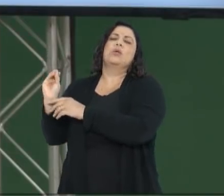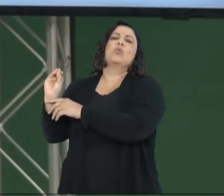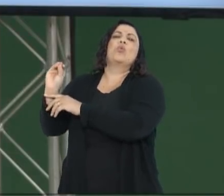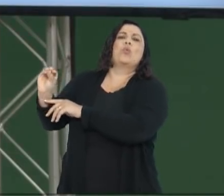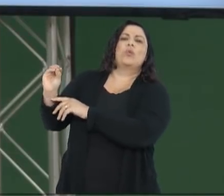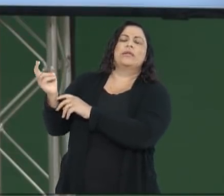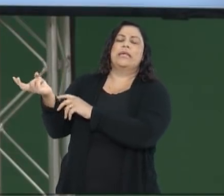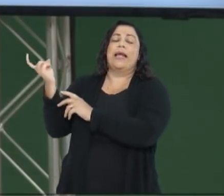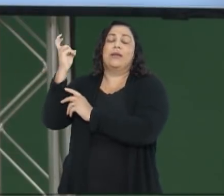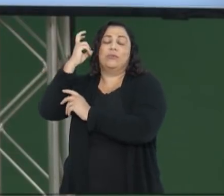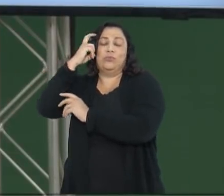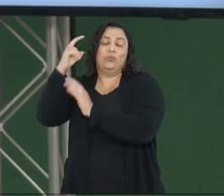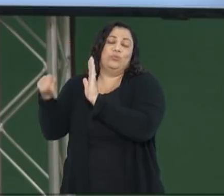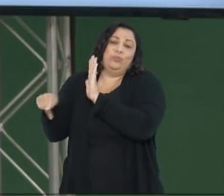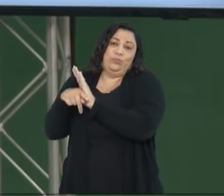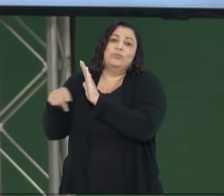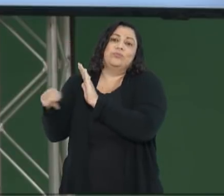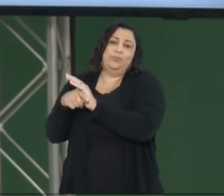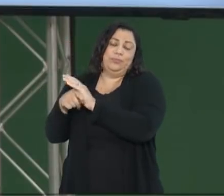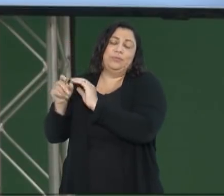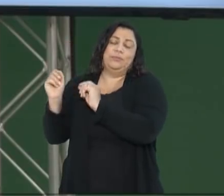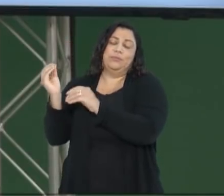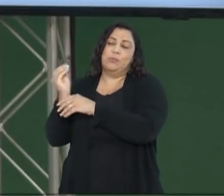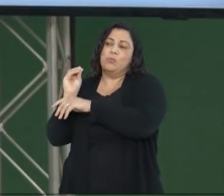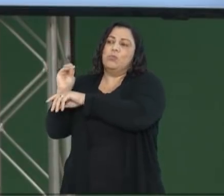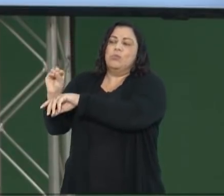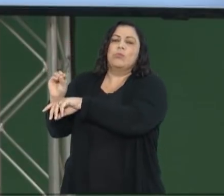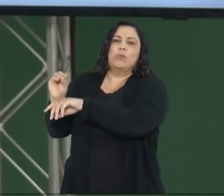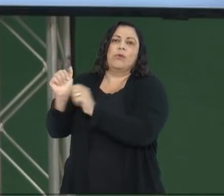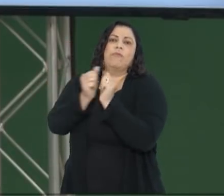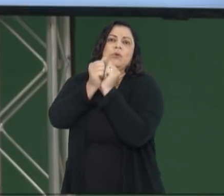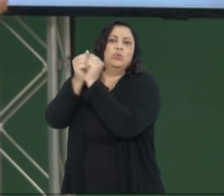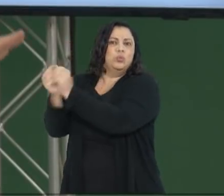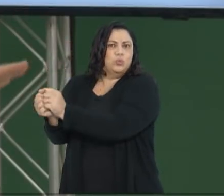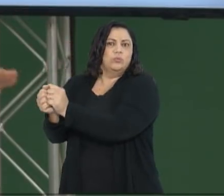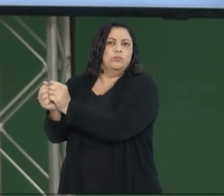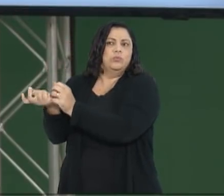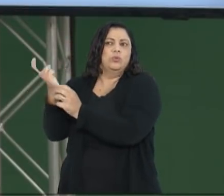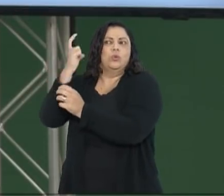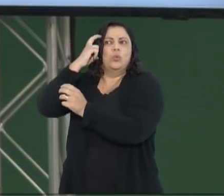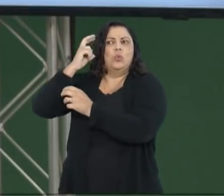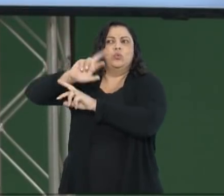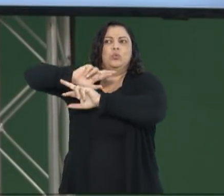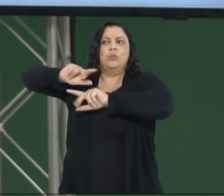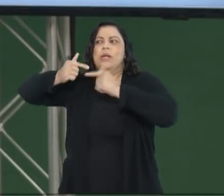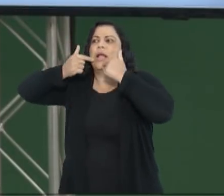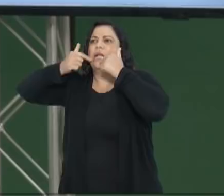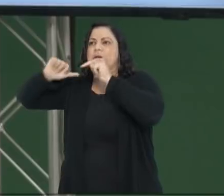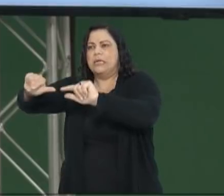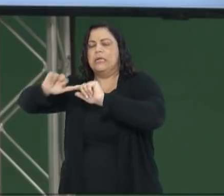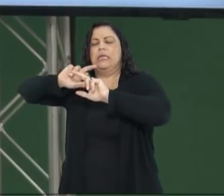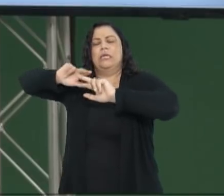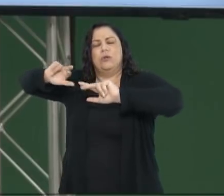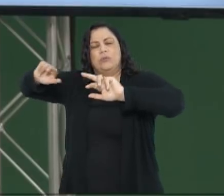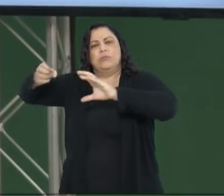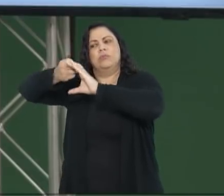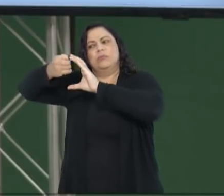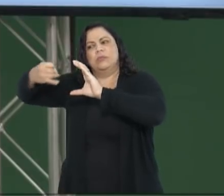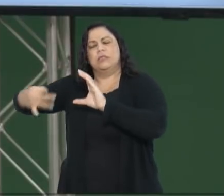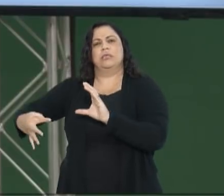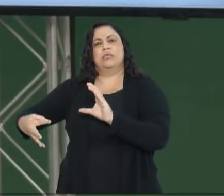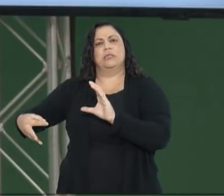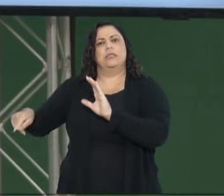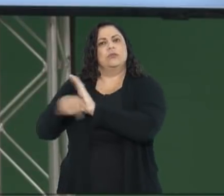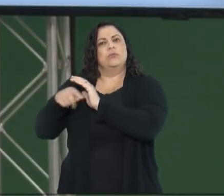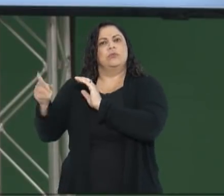os latinos, que saem da Europa para outras partes do mundo, levam consigo suas características culturais também, que se refletem,